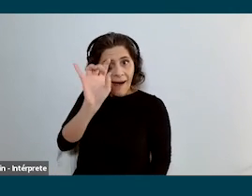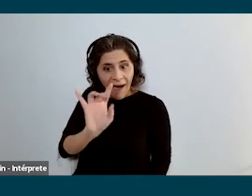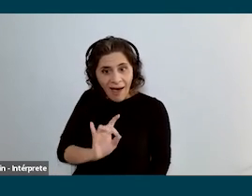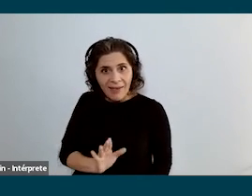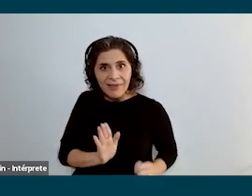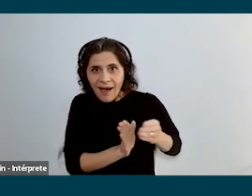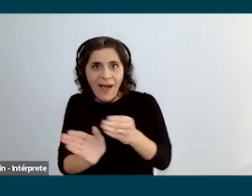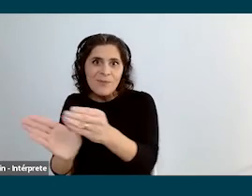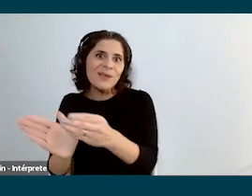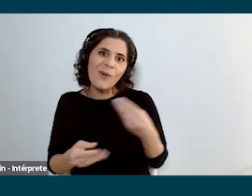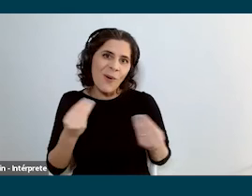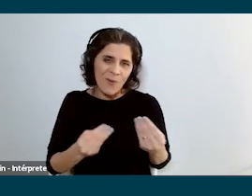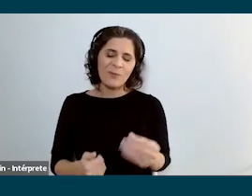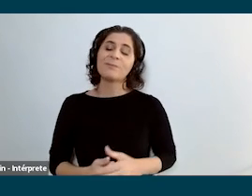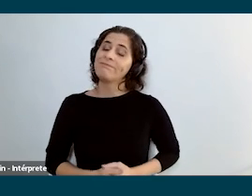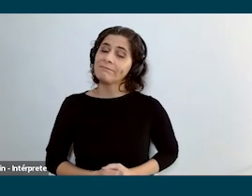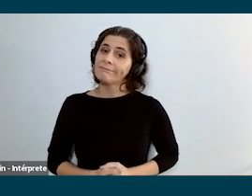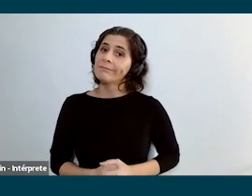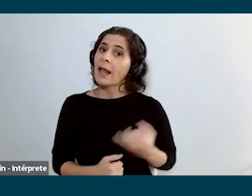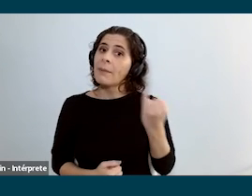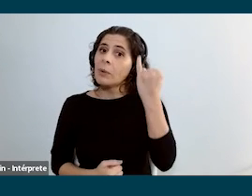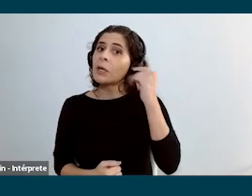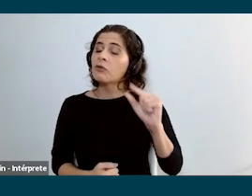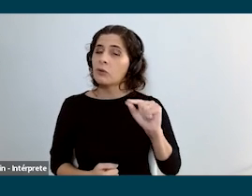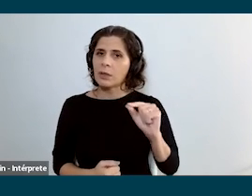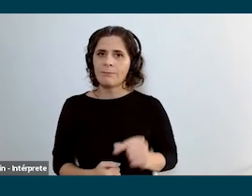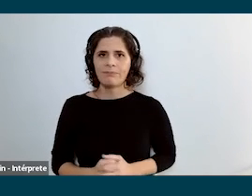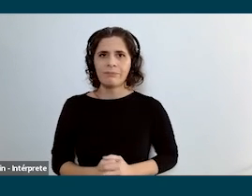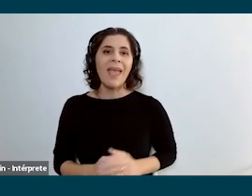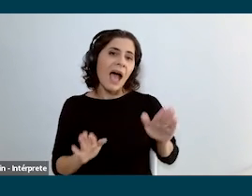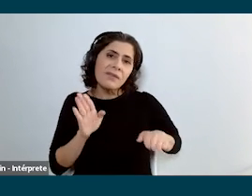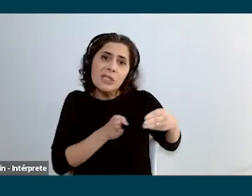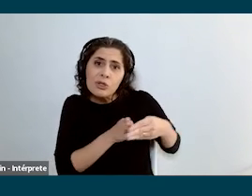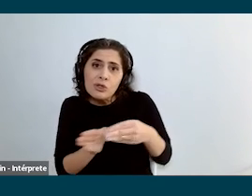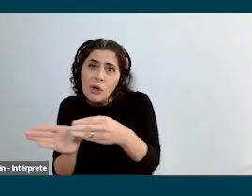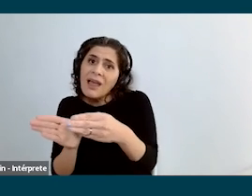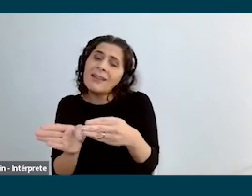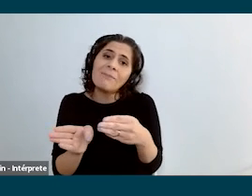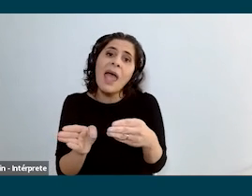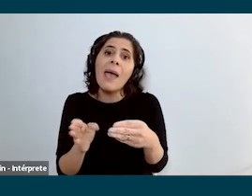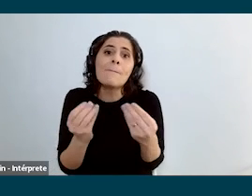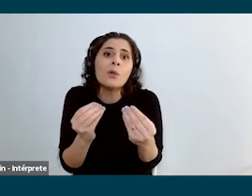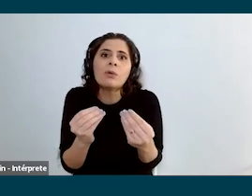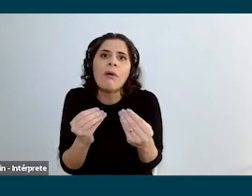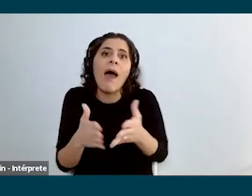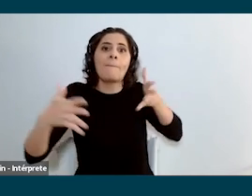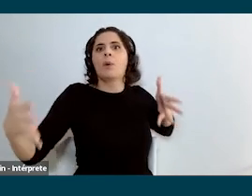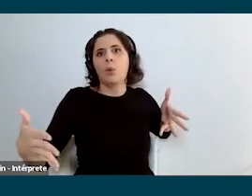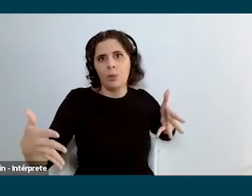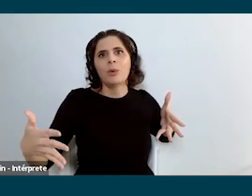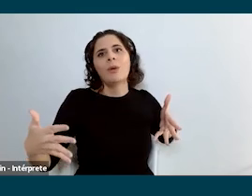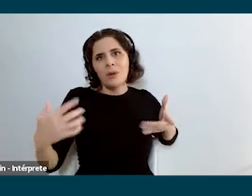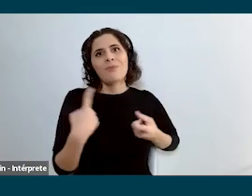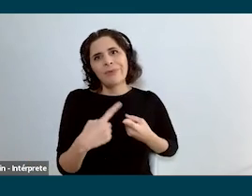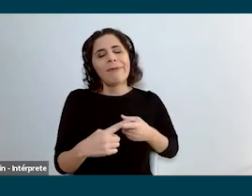de otimização. Um ponto que eu acho que é relevante é que a jornada sozinha, às vezes, ela seja ampla demais, porque